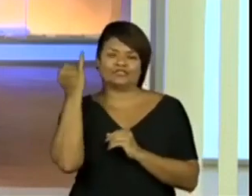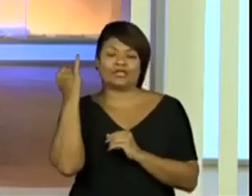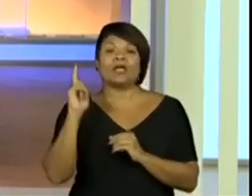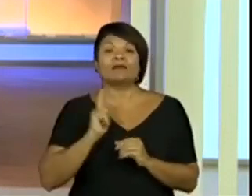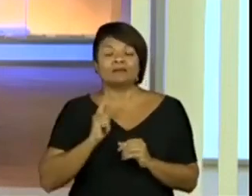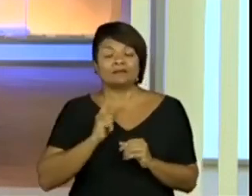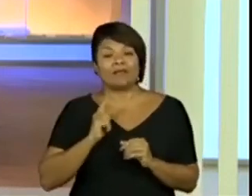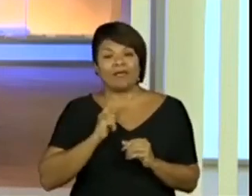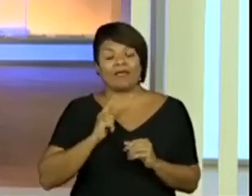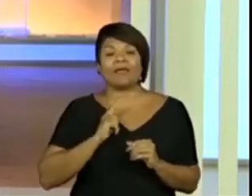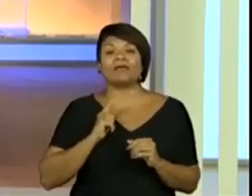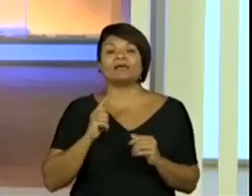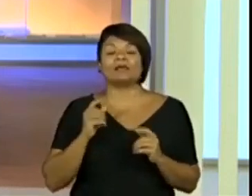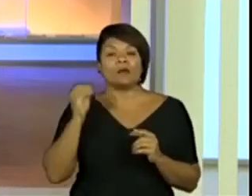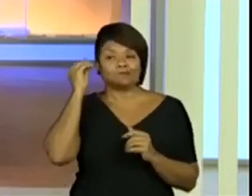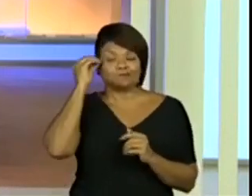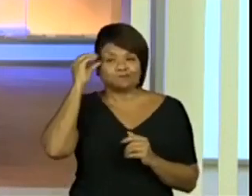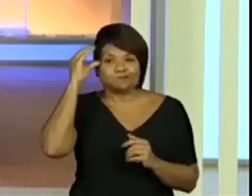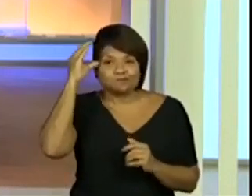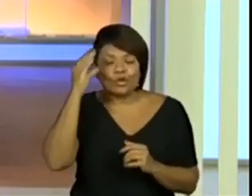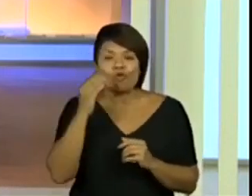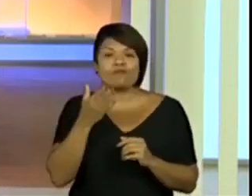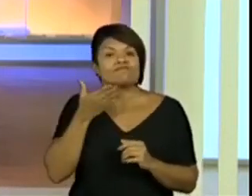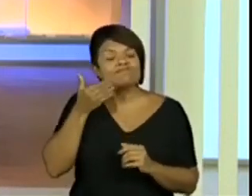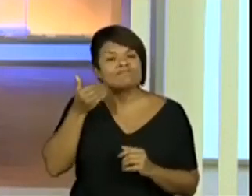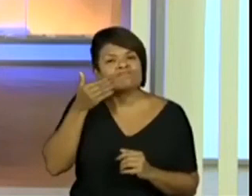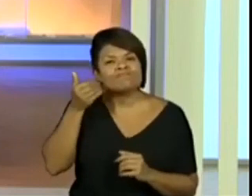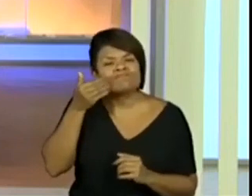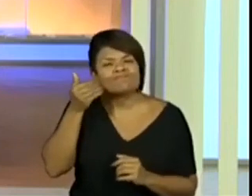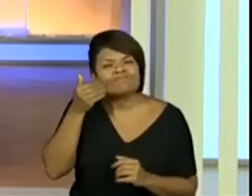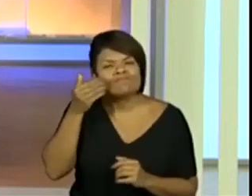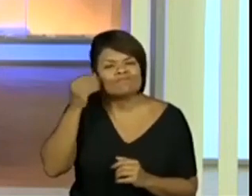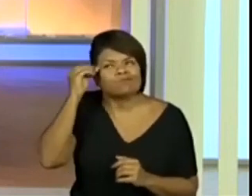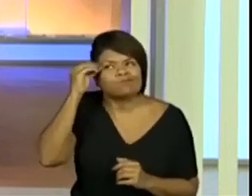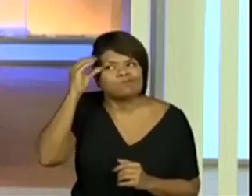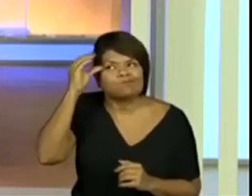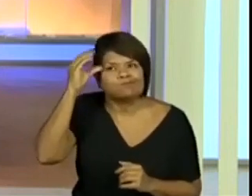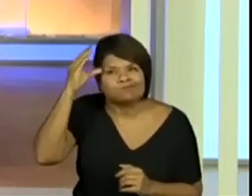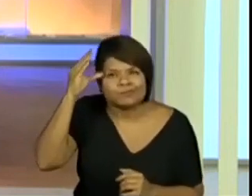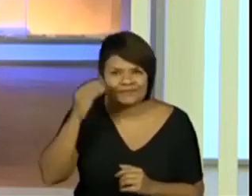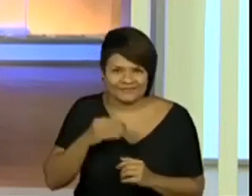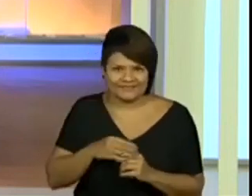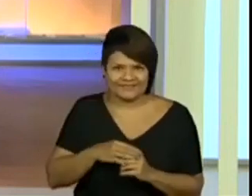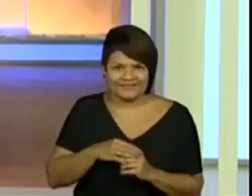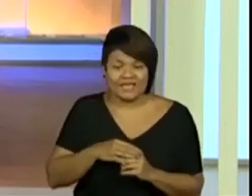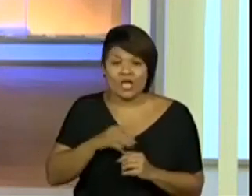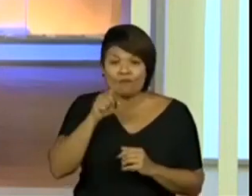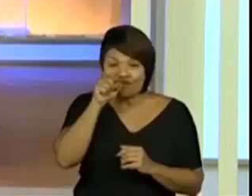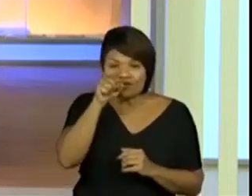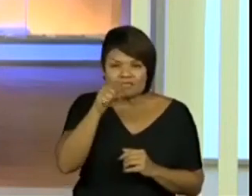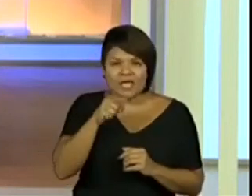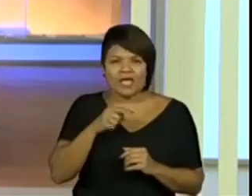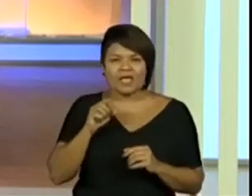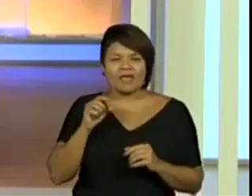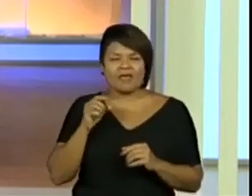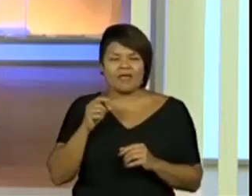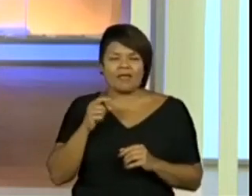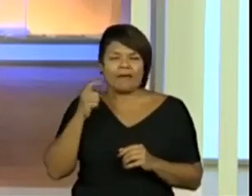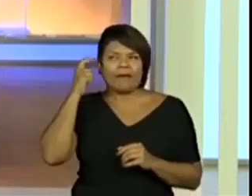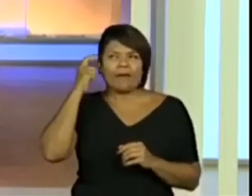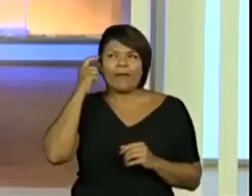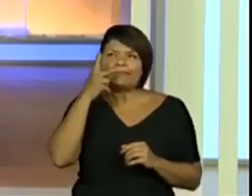de conhecimento, de assuntos, de histórias, viajem não só pela